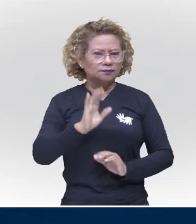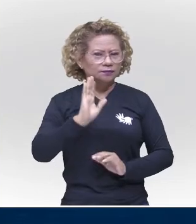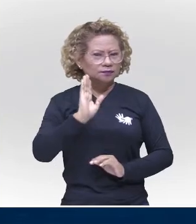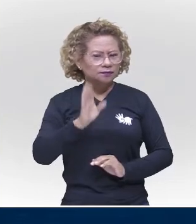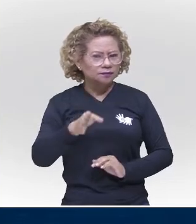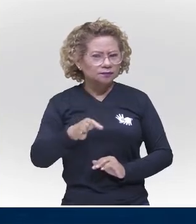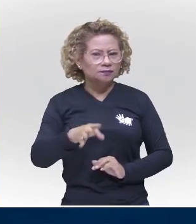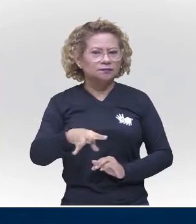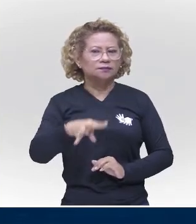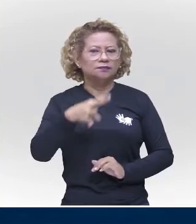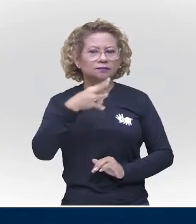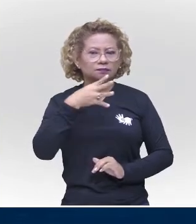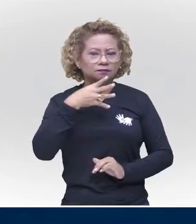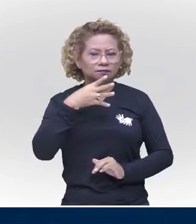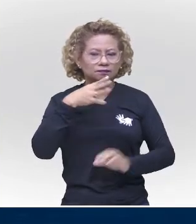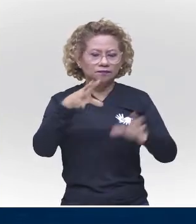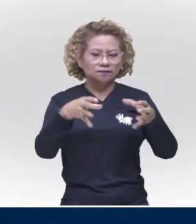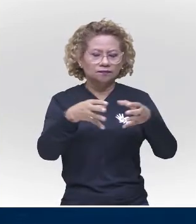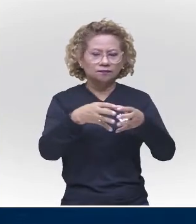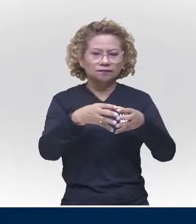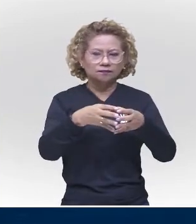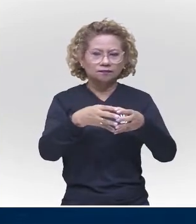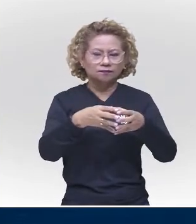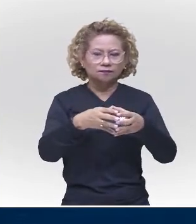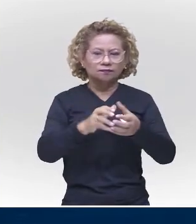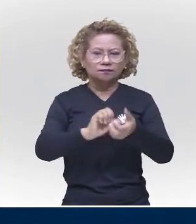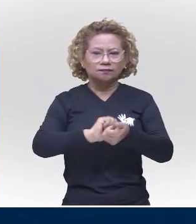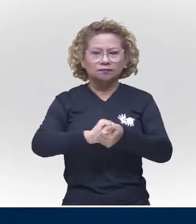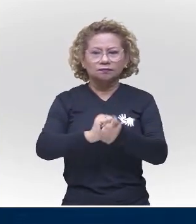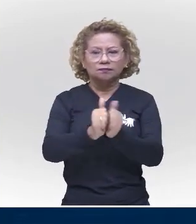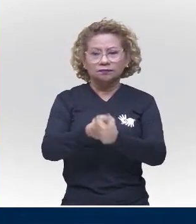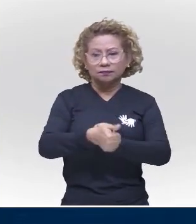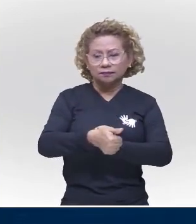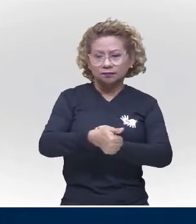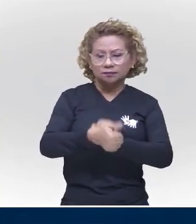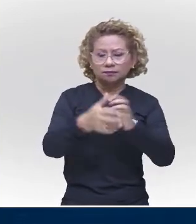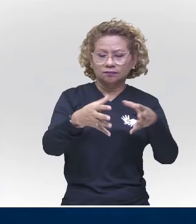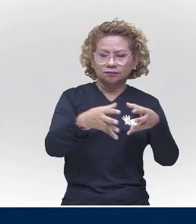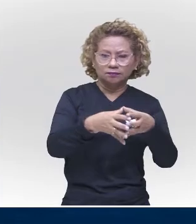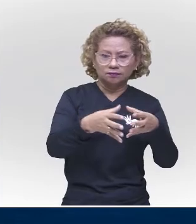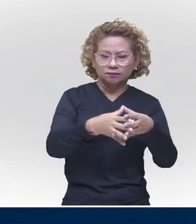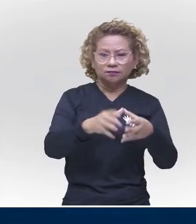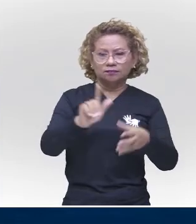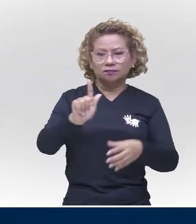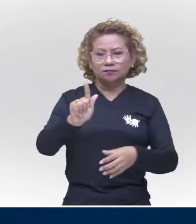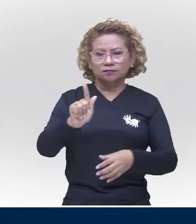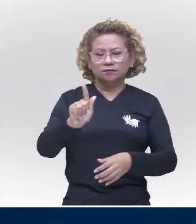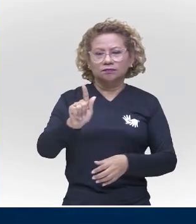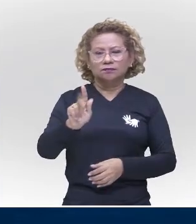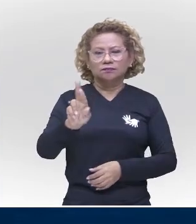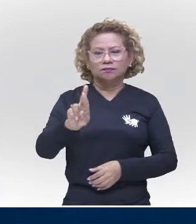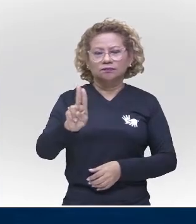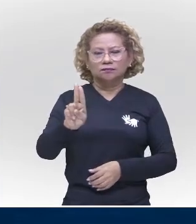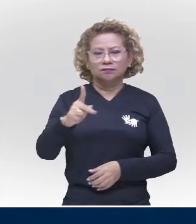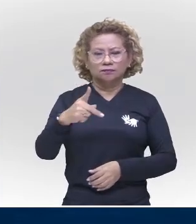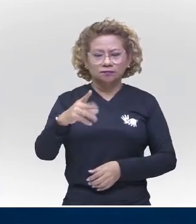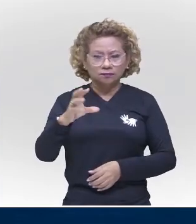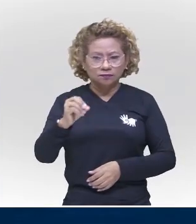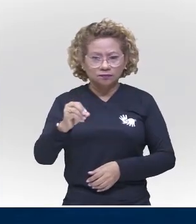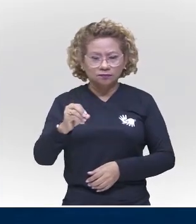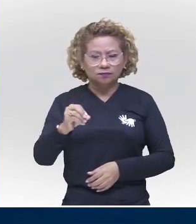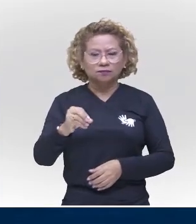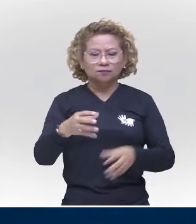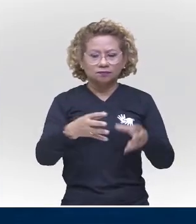esporte coletivo são aqueles esportes praticados com grupos, ou seja, com times, um em oposição